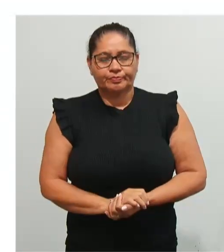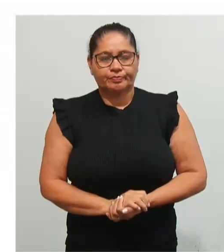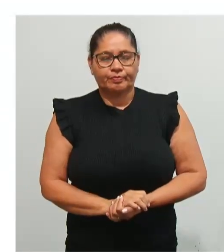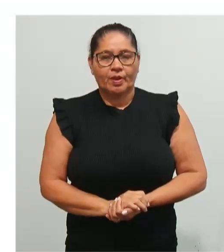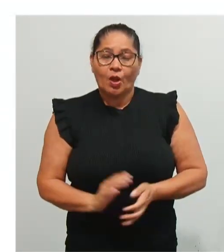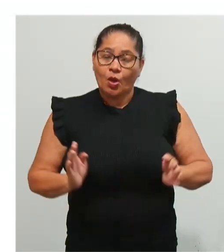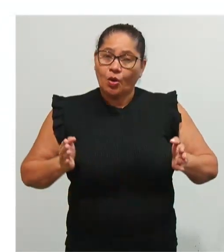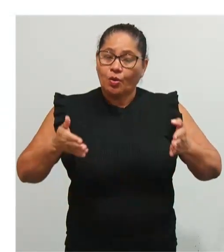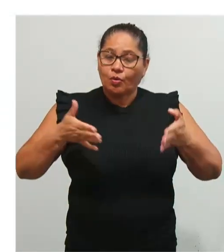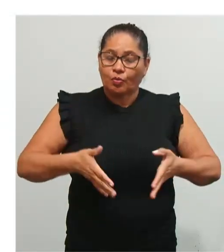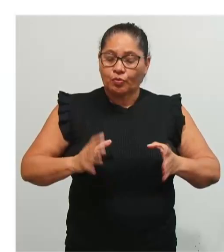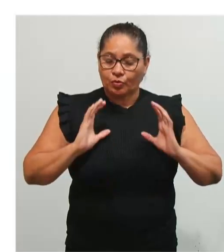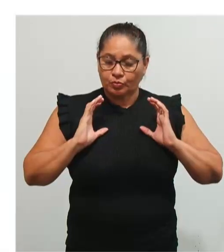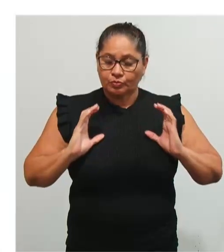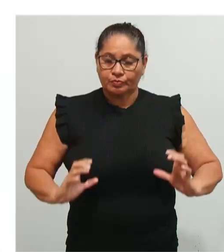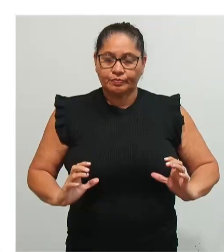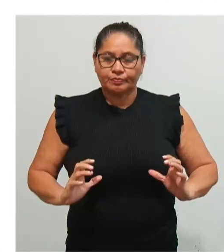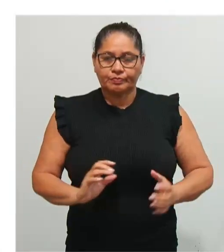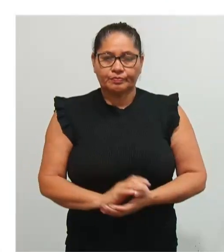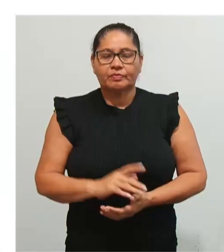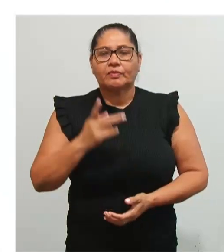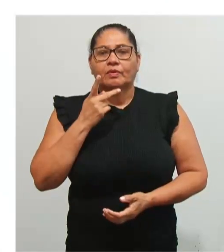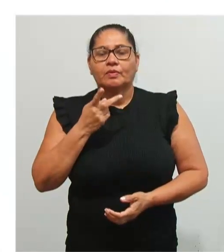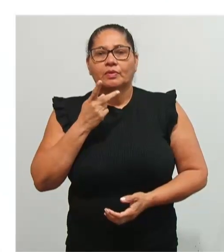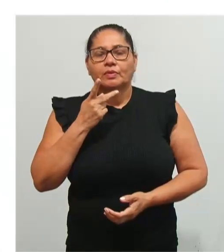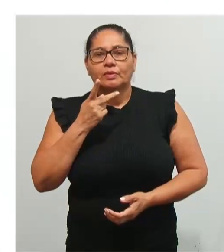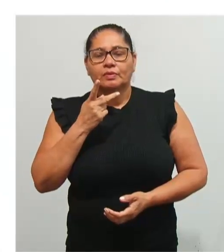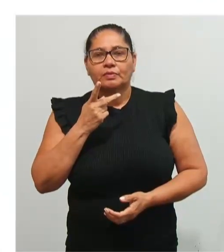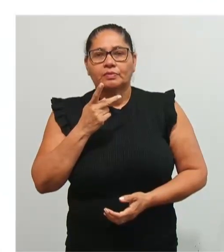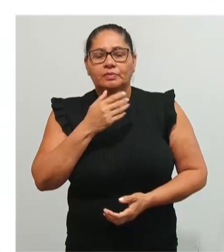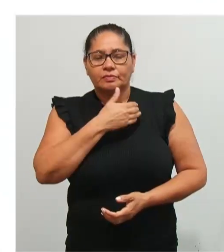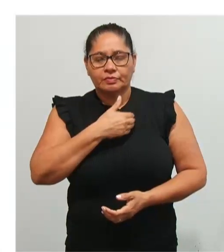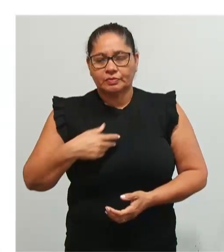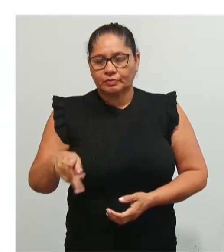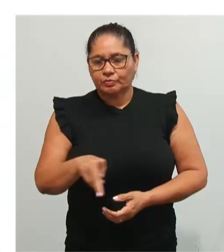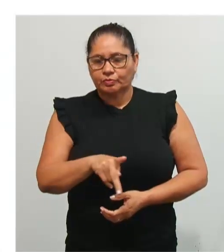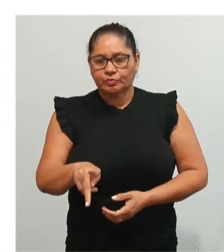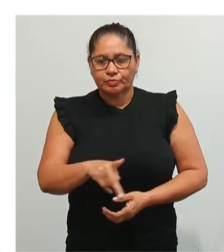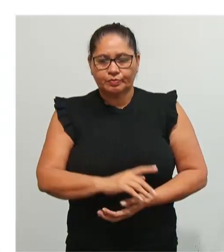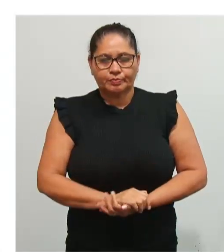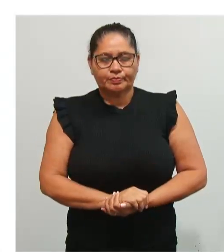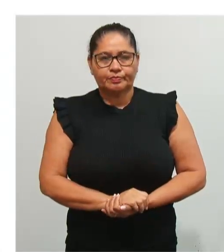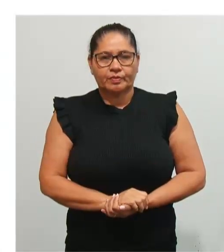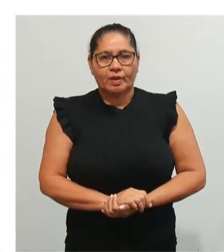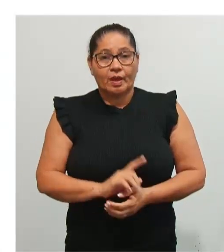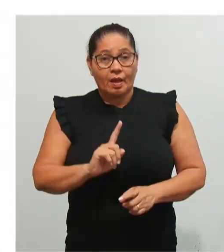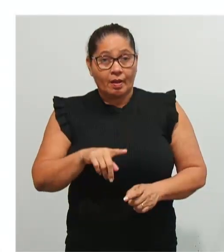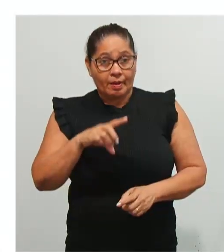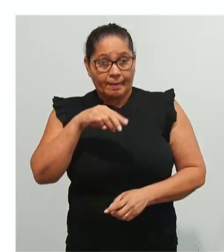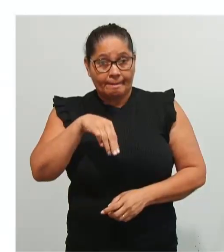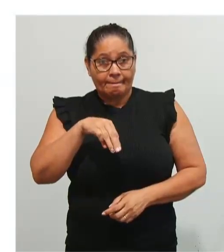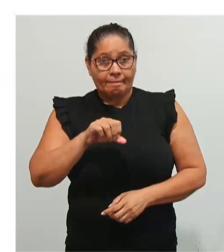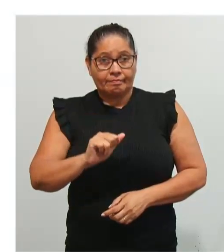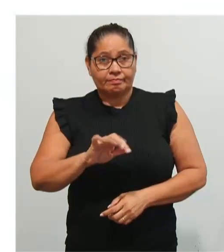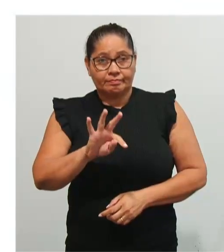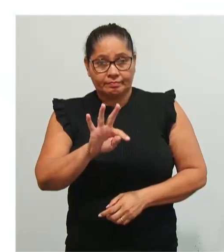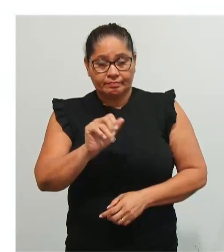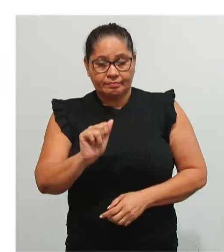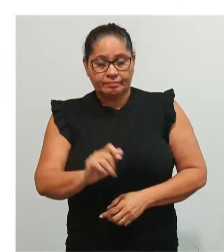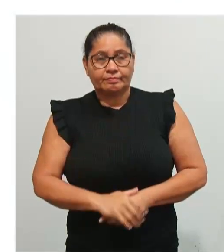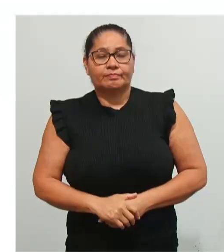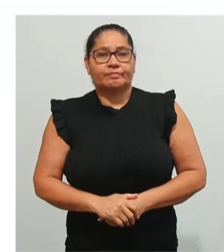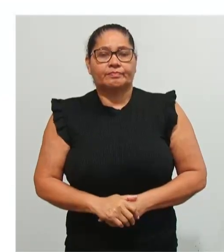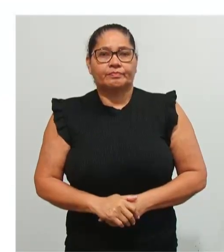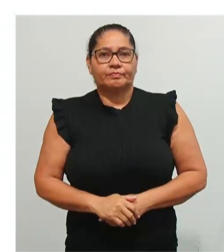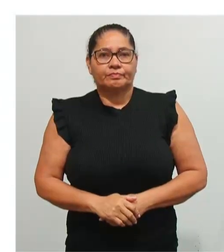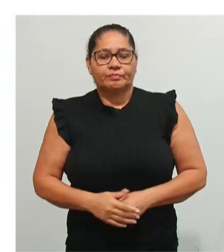o foco é no cidadão. A gente vai falar aqui da governança pública. Para Matias Pereira, a governança